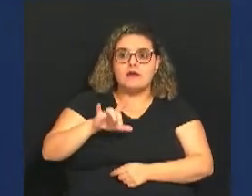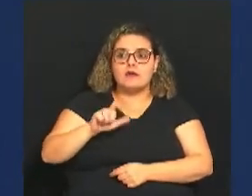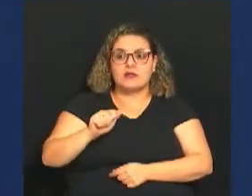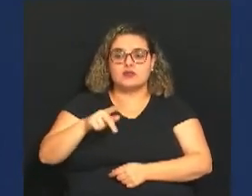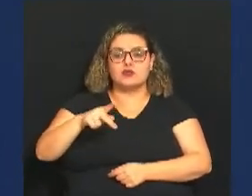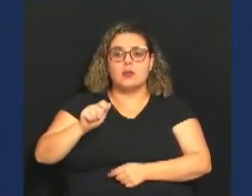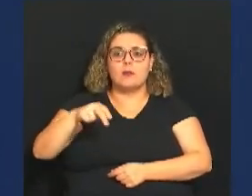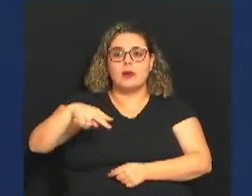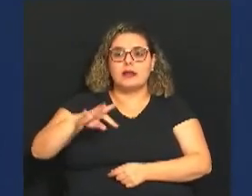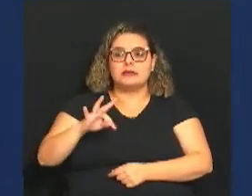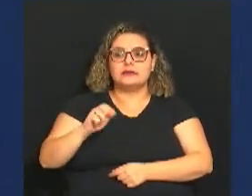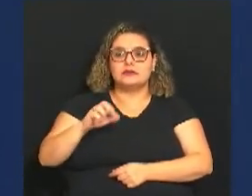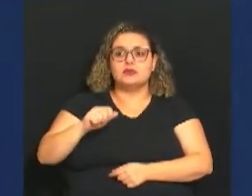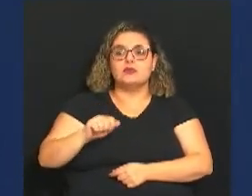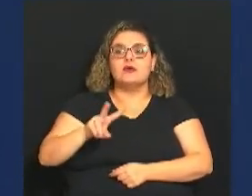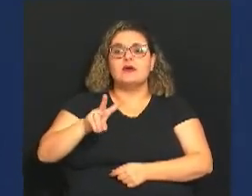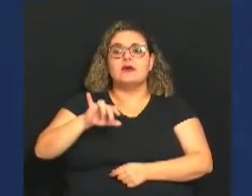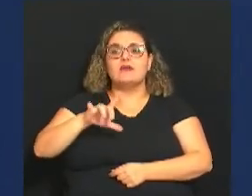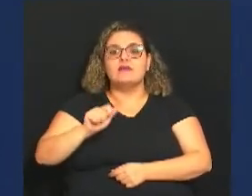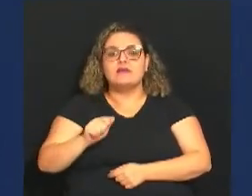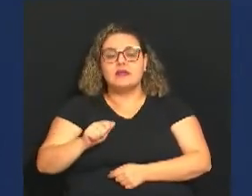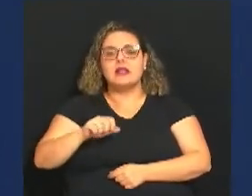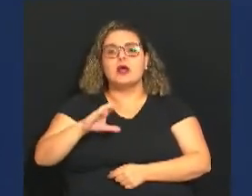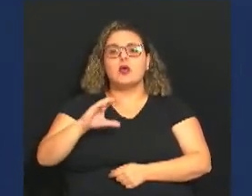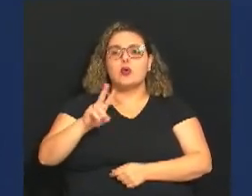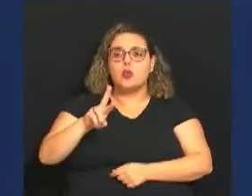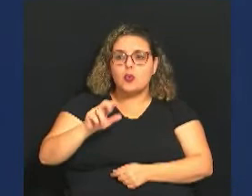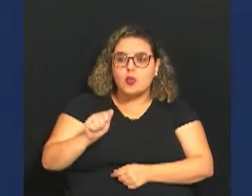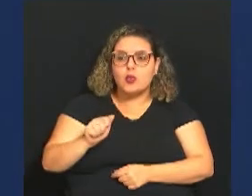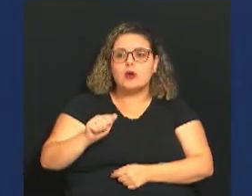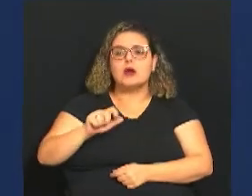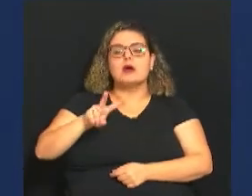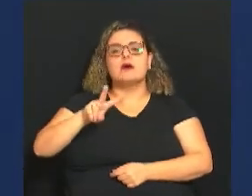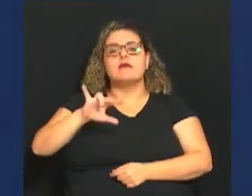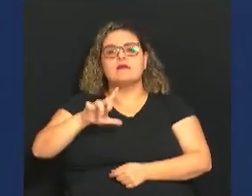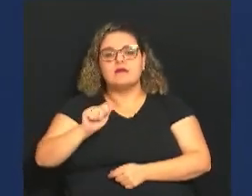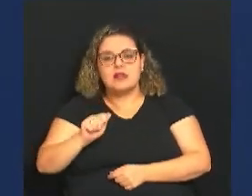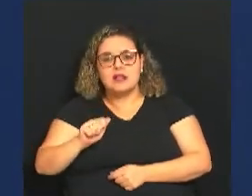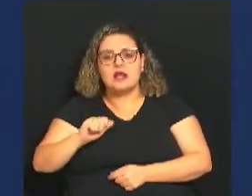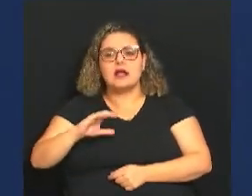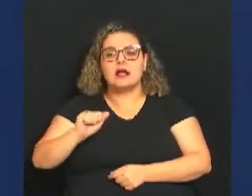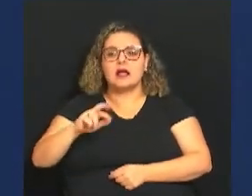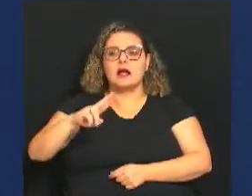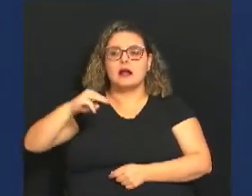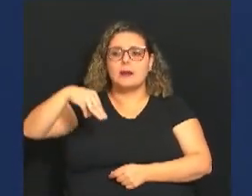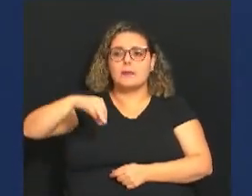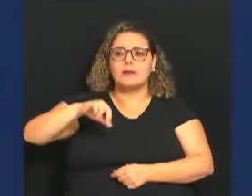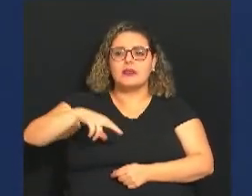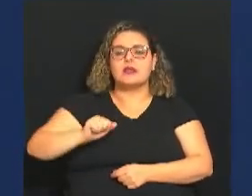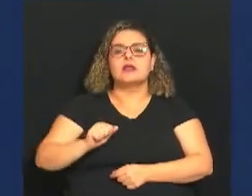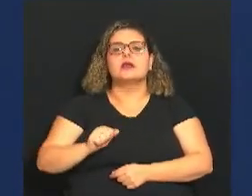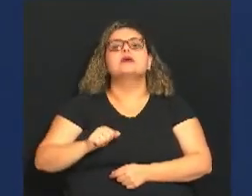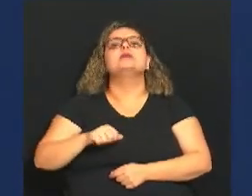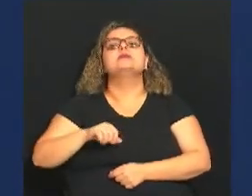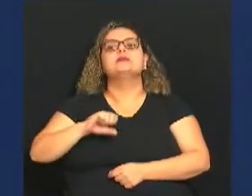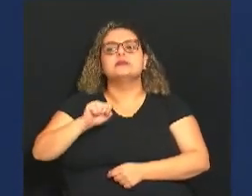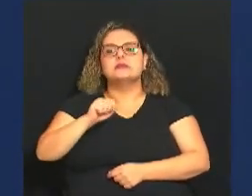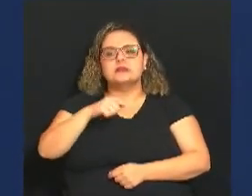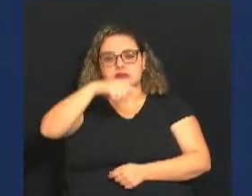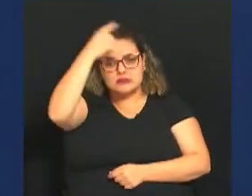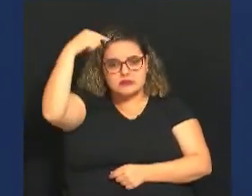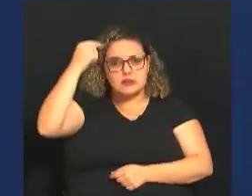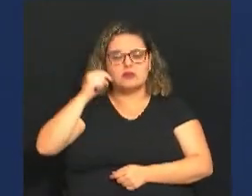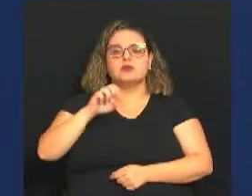Jardim Santo Expedito, Vila Cura Dars, Vila Carminha, Jardim Pita, Jardim São Vicente, Vila Formosa